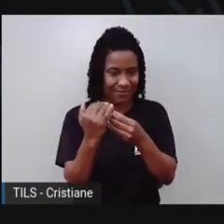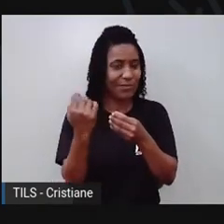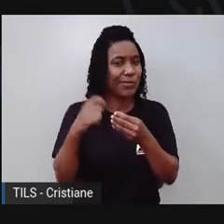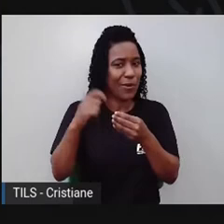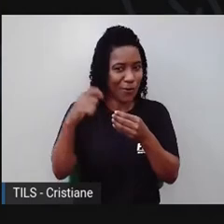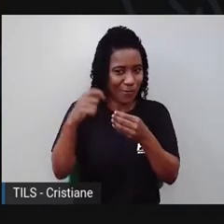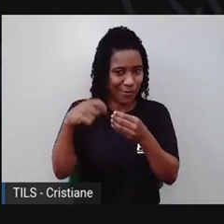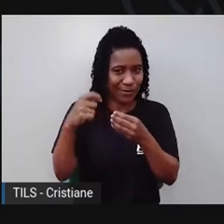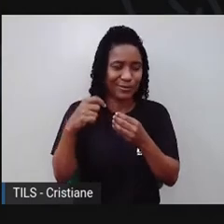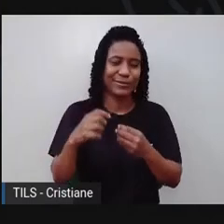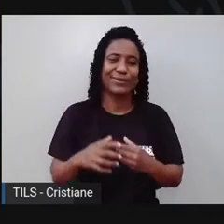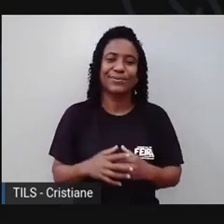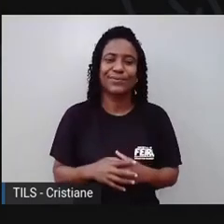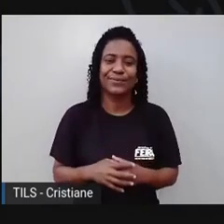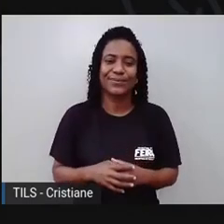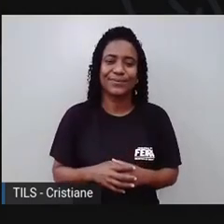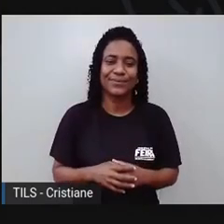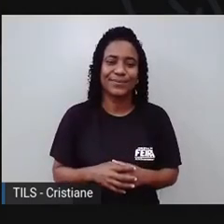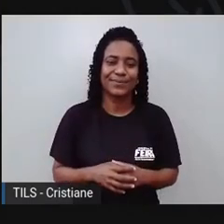Ó, que fica bem lisinha.